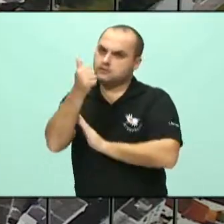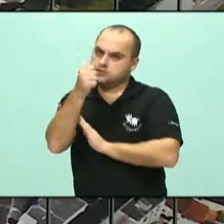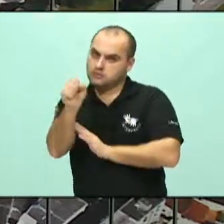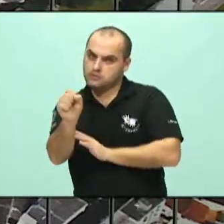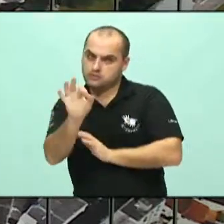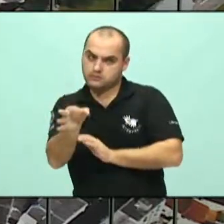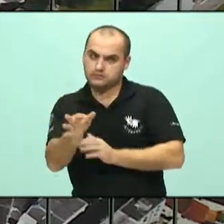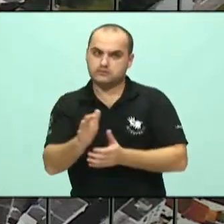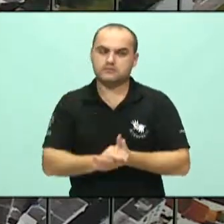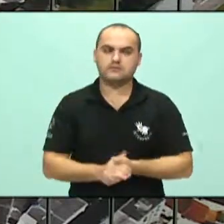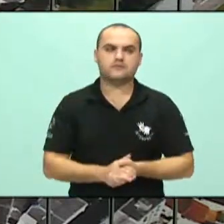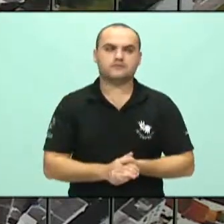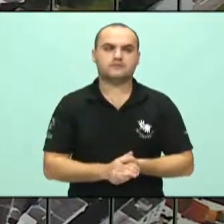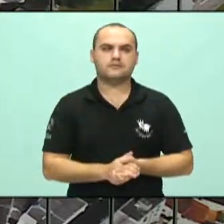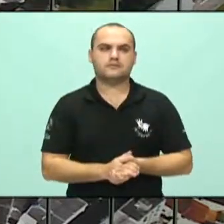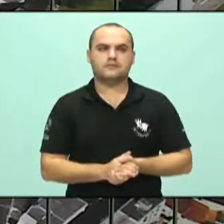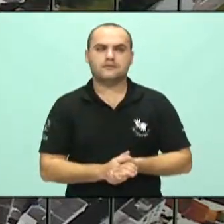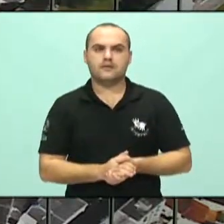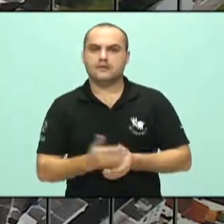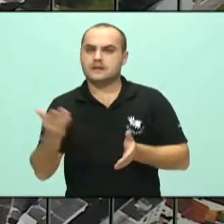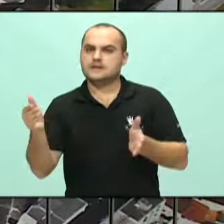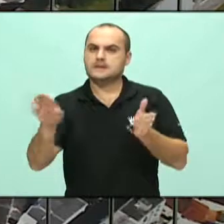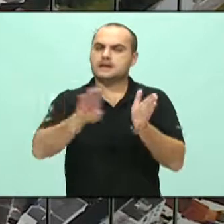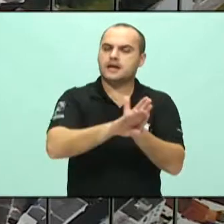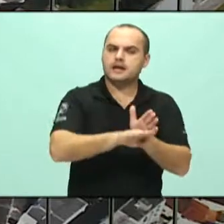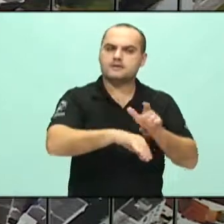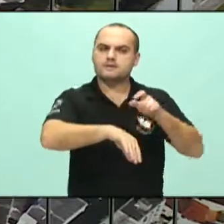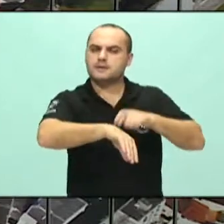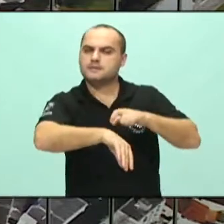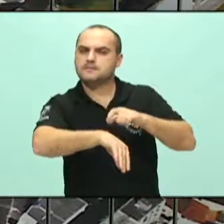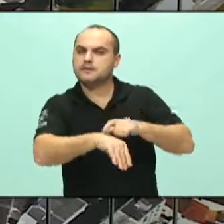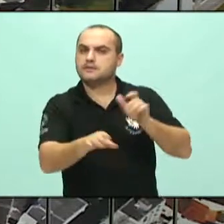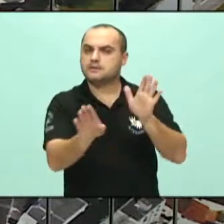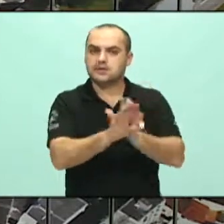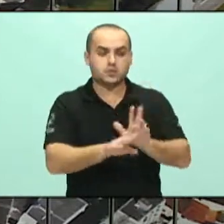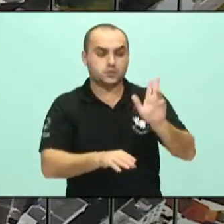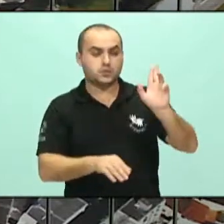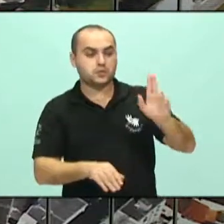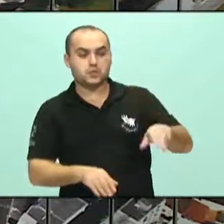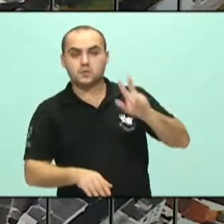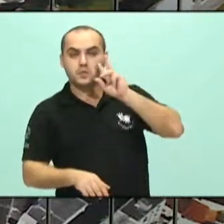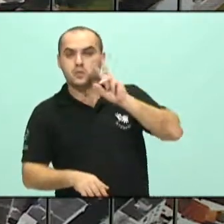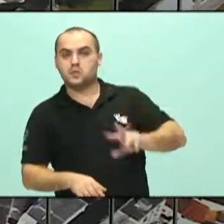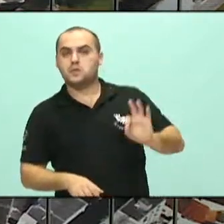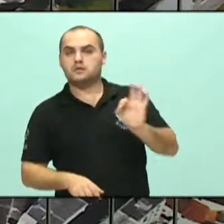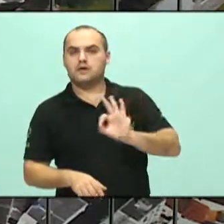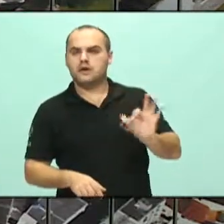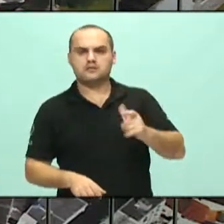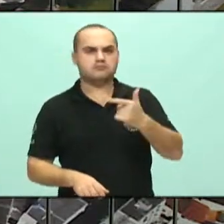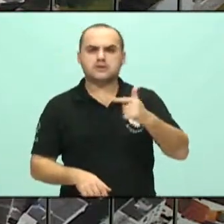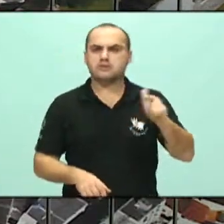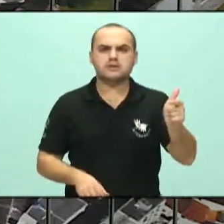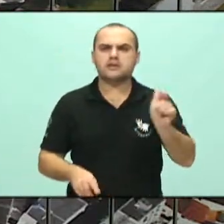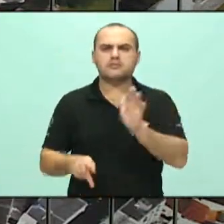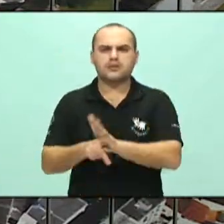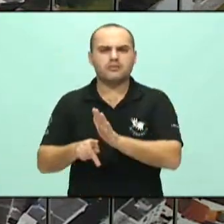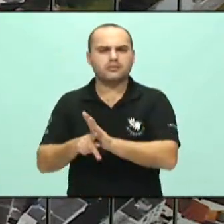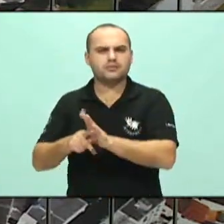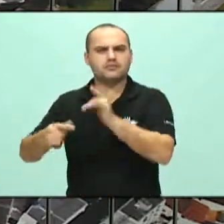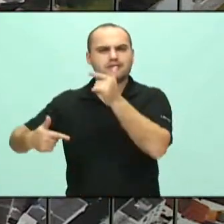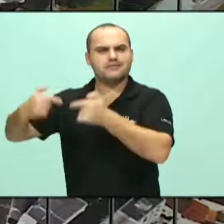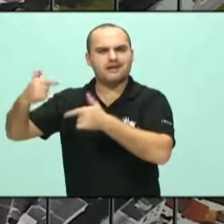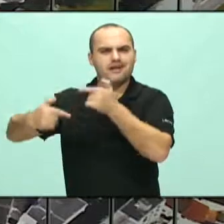XVIII. De onde eles vieram, da época que chegaram, ainda não tinha havido a Revolução Industrial,